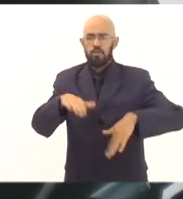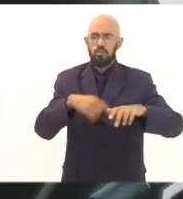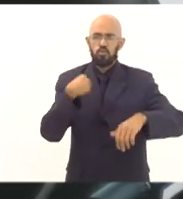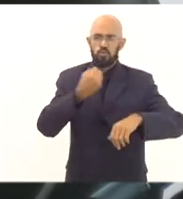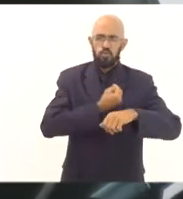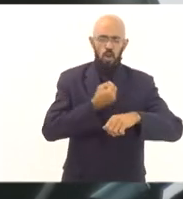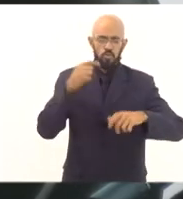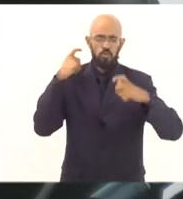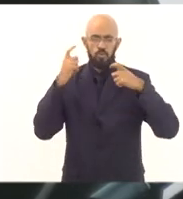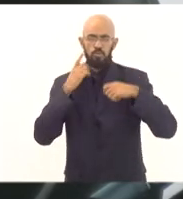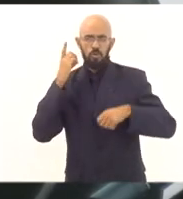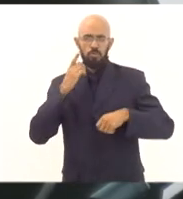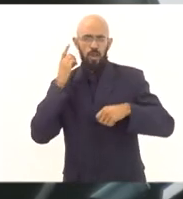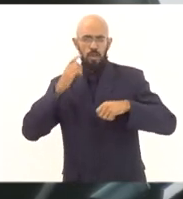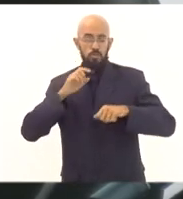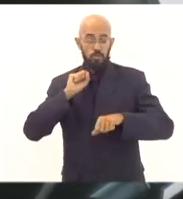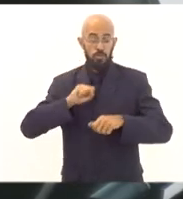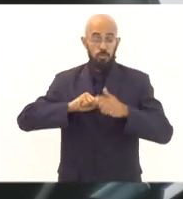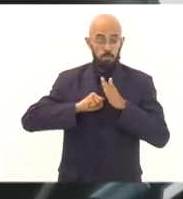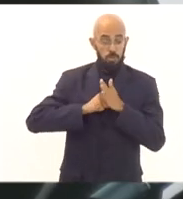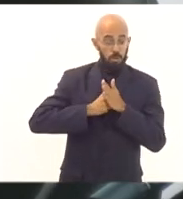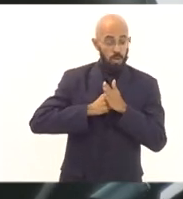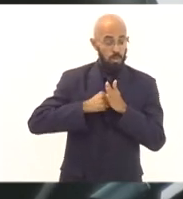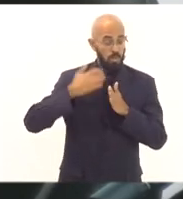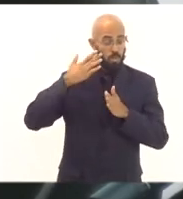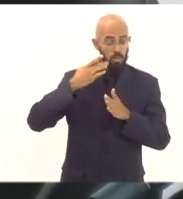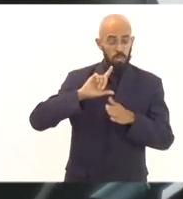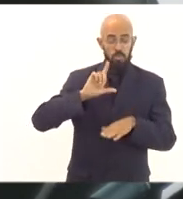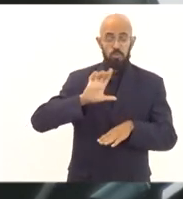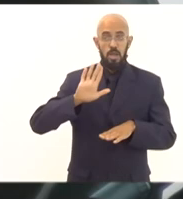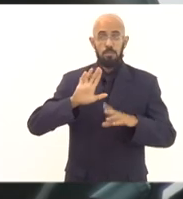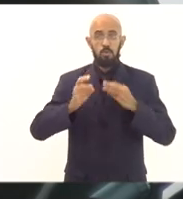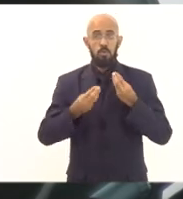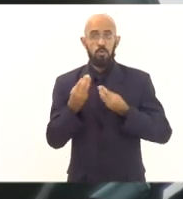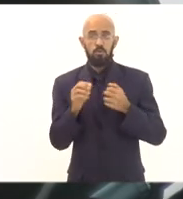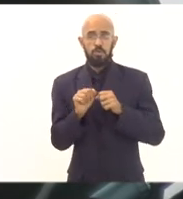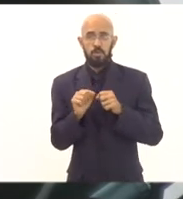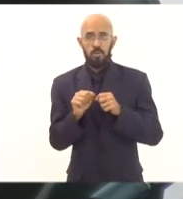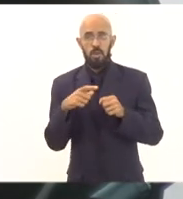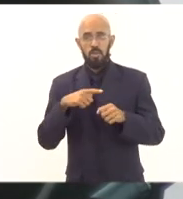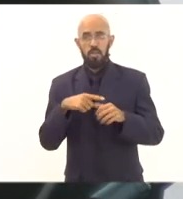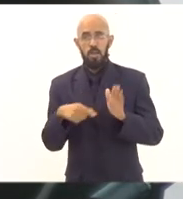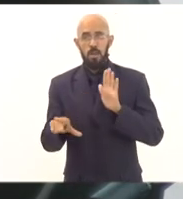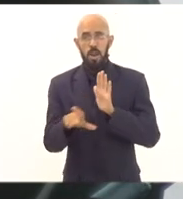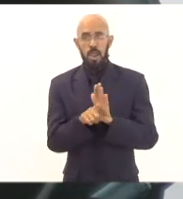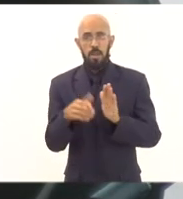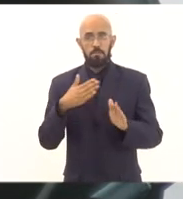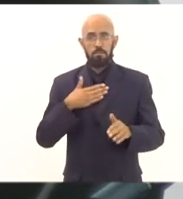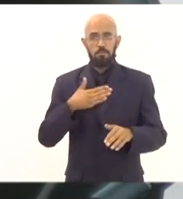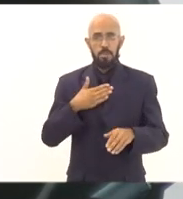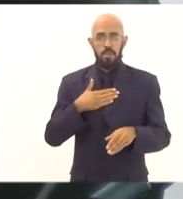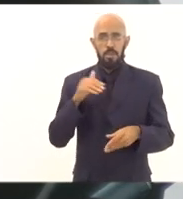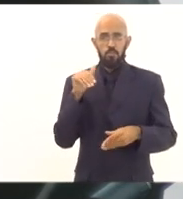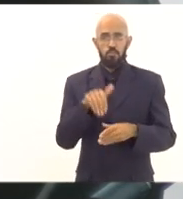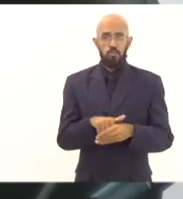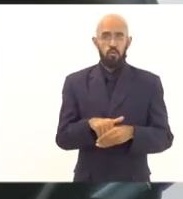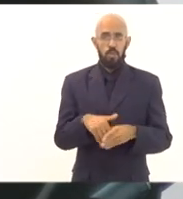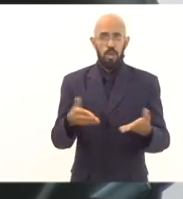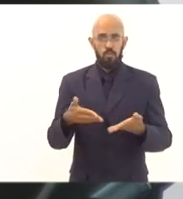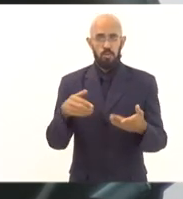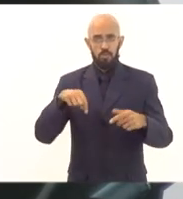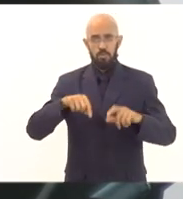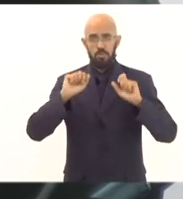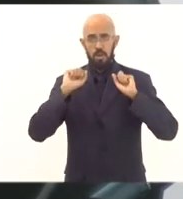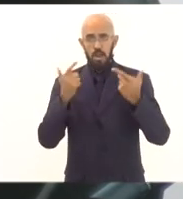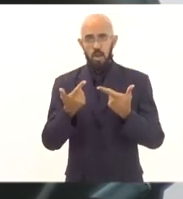age como Deputado ficar um pouco travados com relações coisa que tem até um projeto de lei meu tá me dando na casa para que possamos ter um pouco